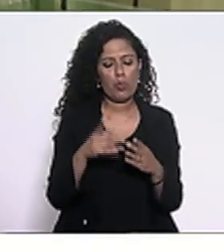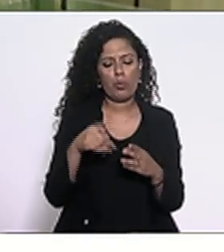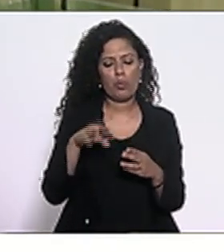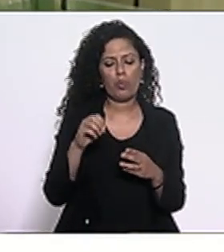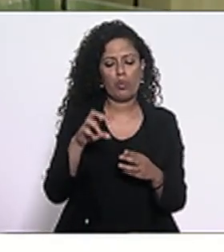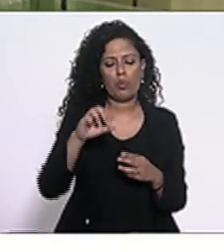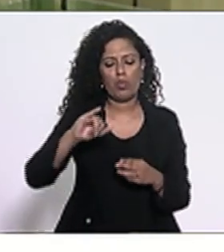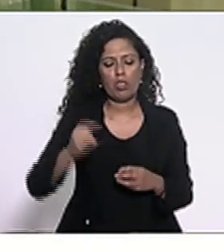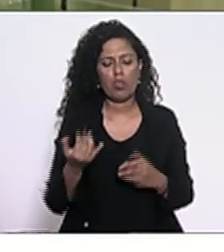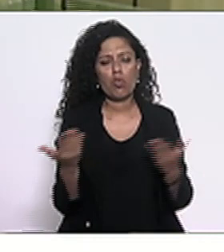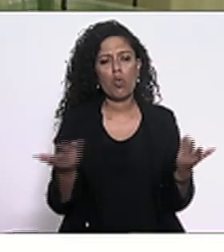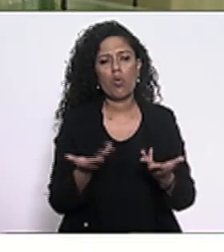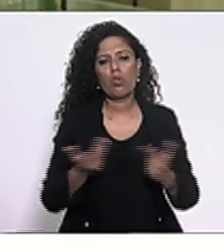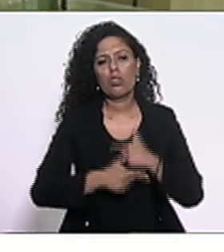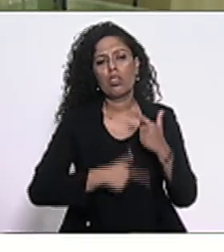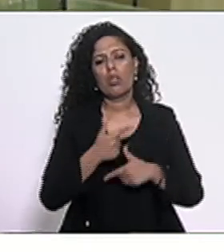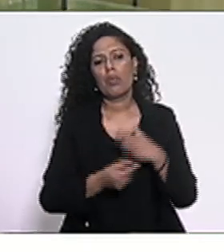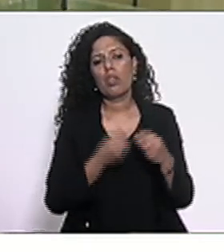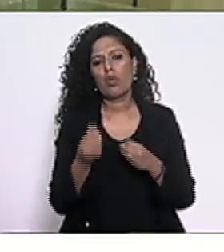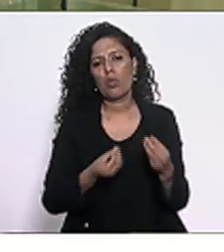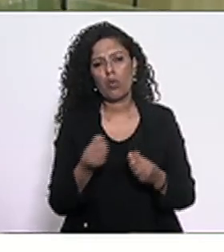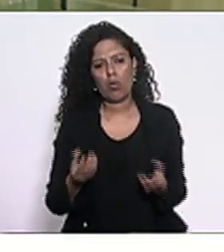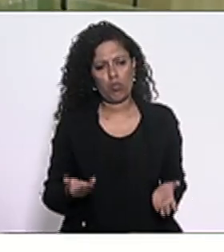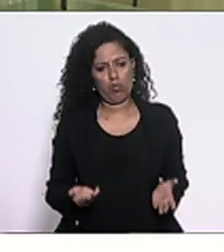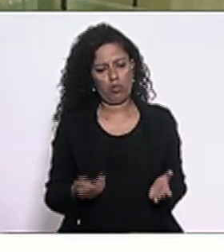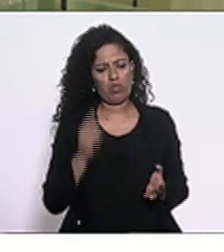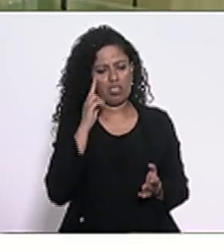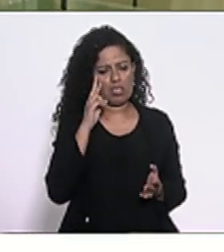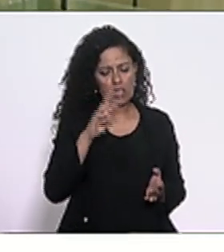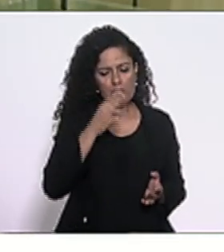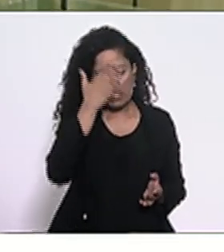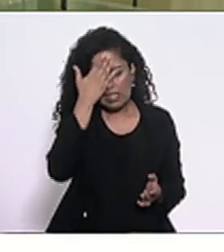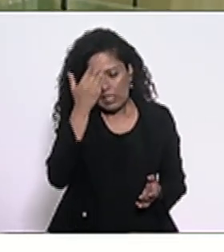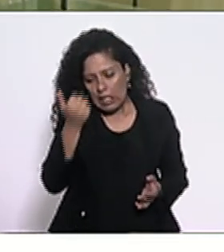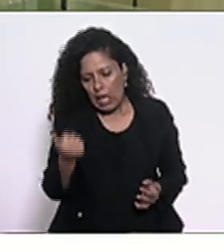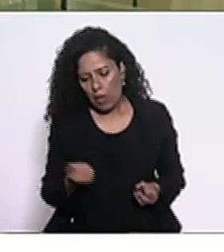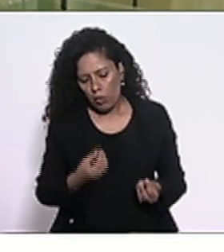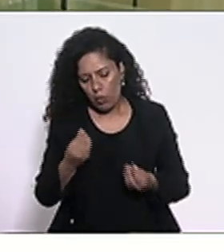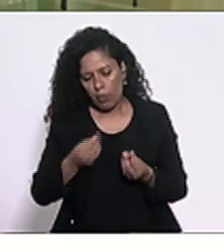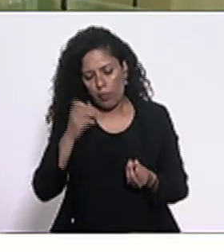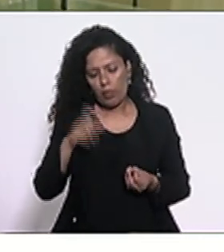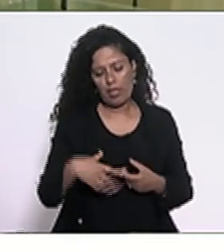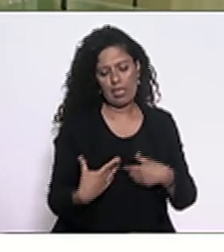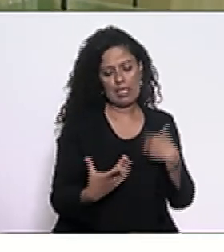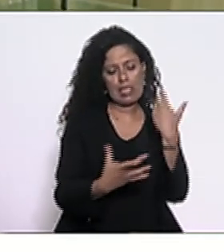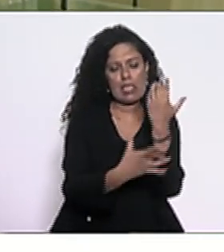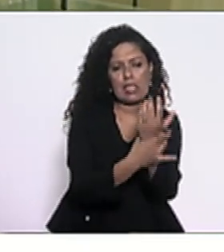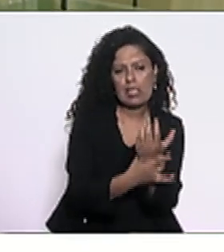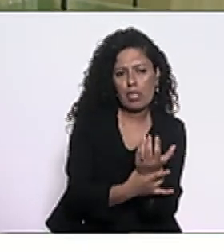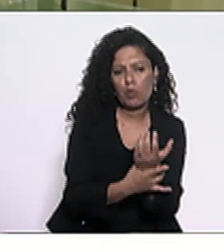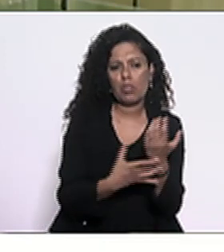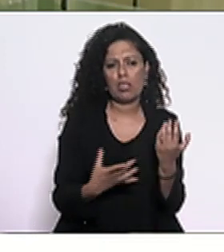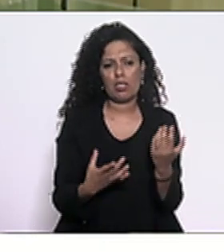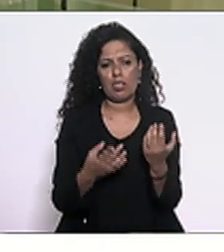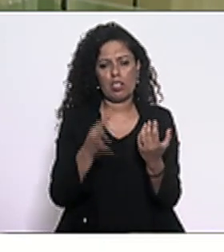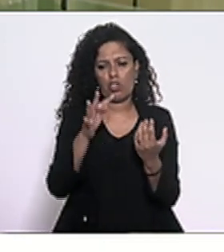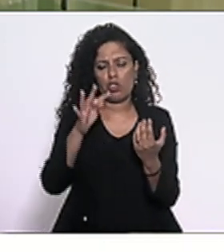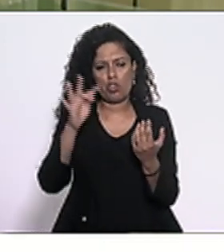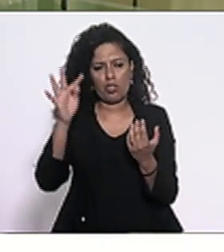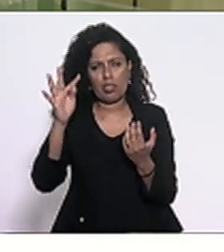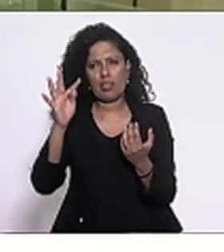uma rotina de teste de penetração, de análise de vulnerabilidades, se existem ferramentas